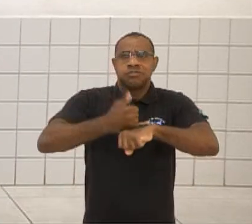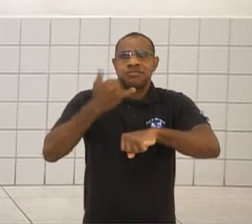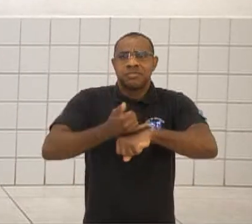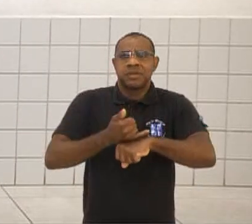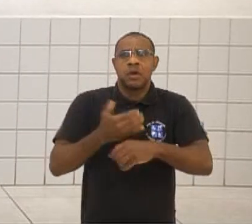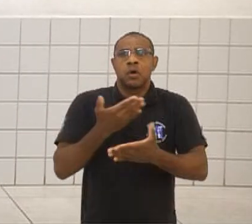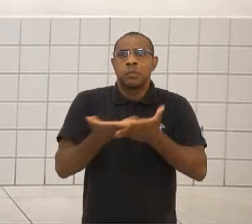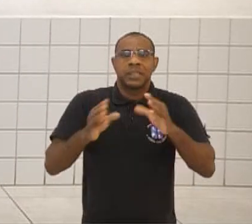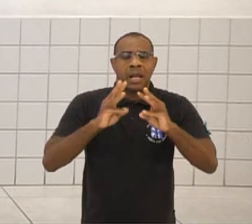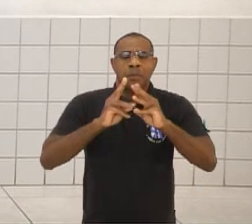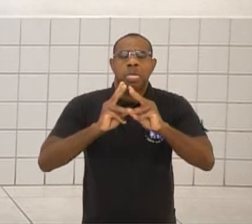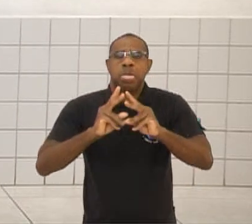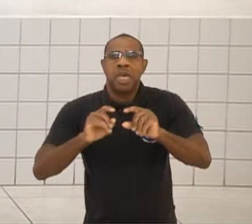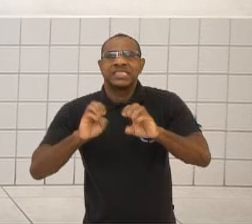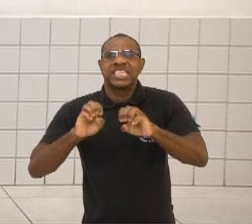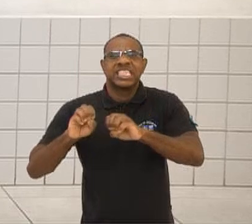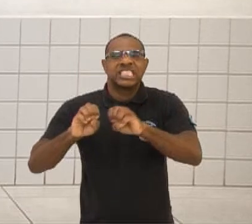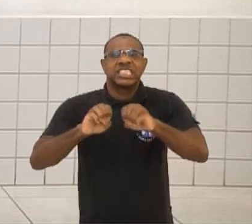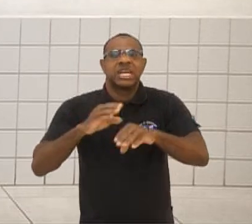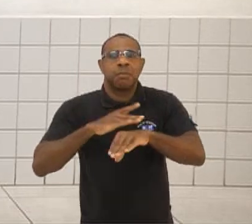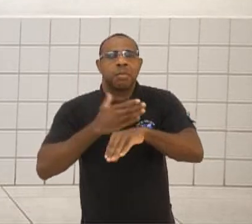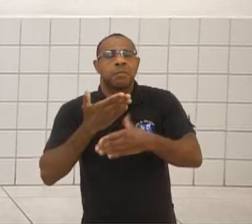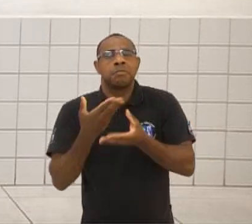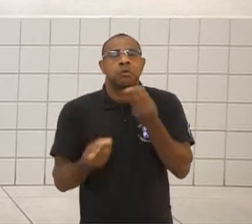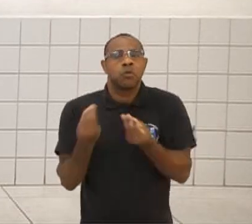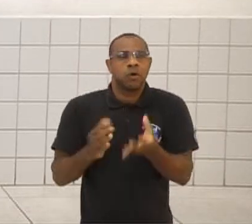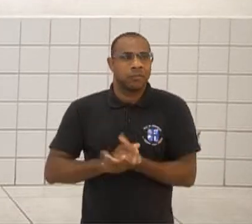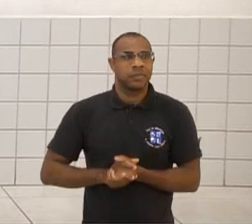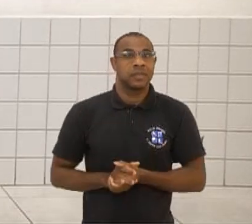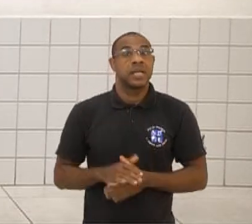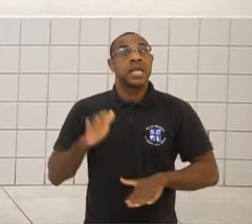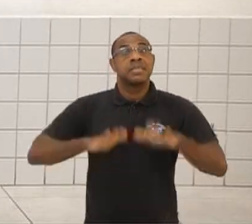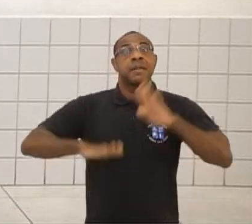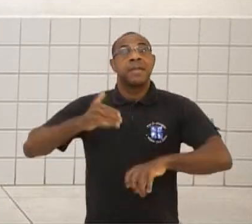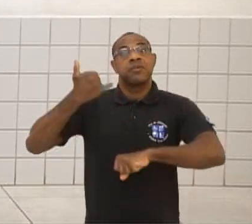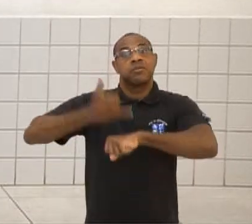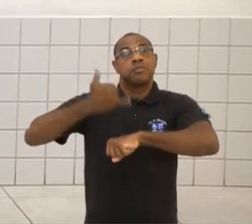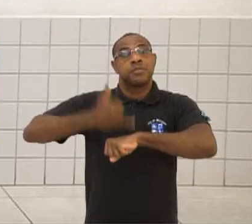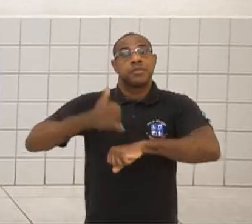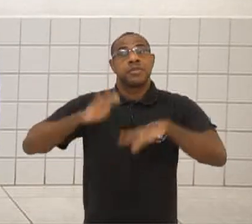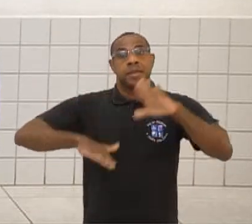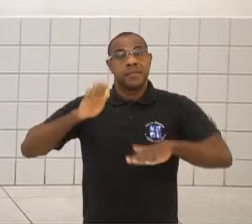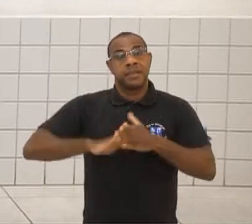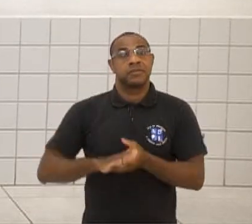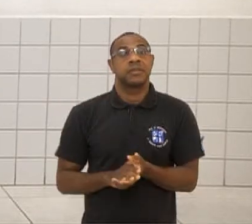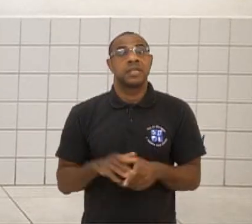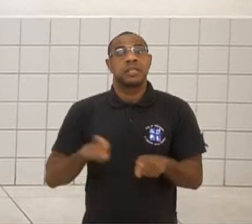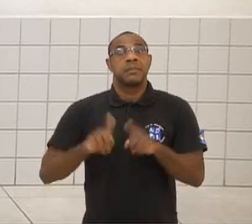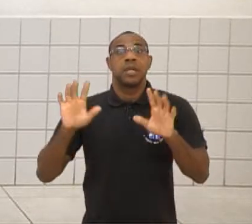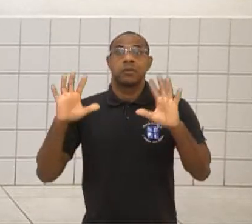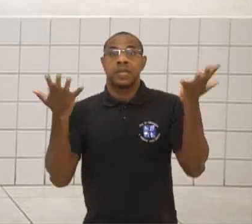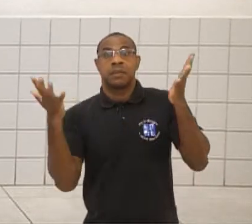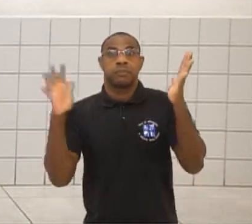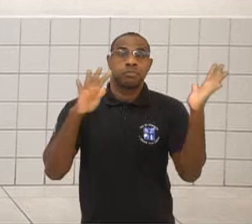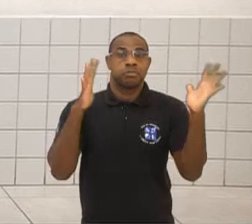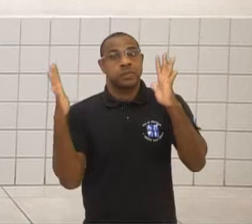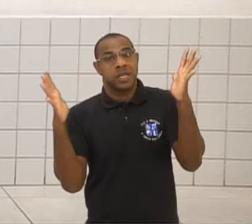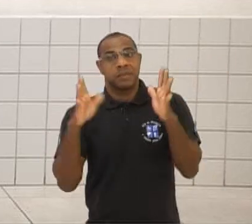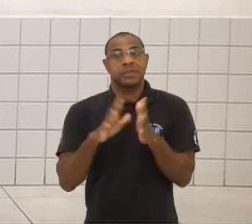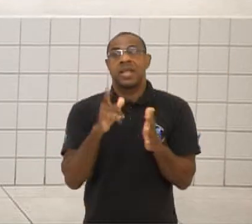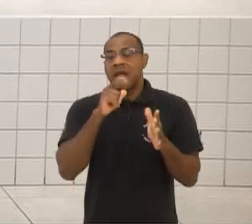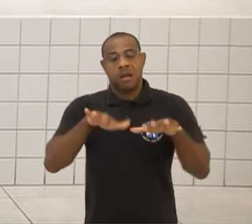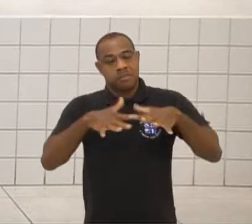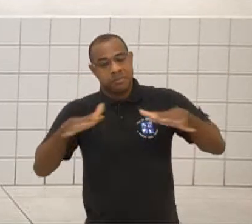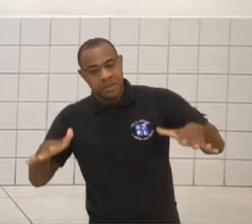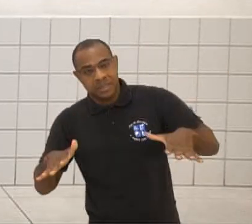Colégio Estadual do Campo do Pinheiral. Aí varia muito do metal, né, professora? E também da condição do tempo onde ele está, né? Se tem maresia,